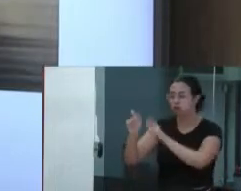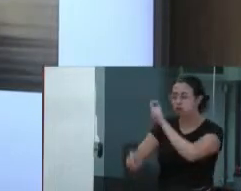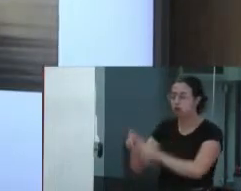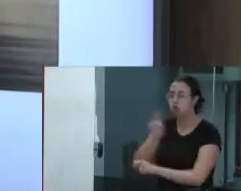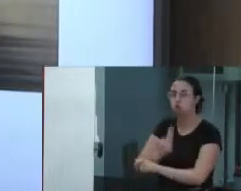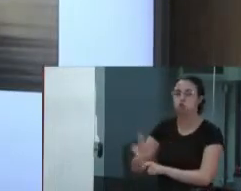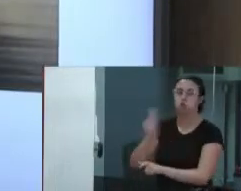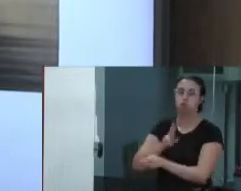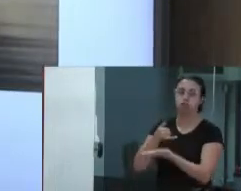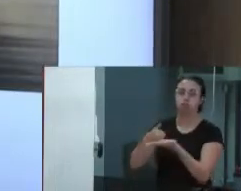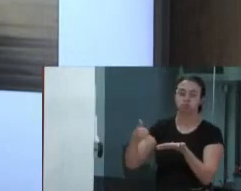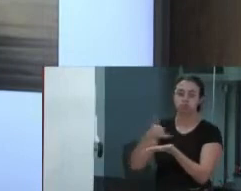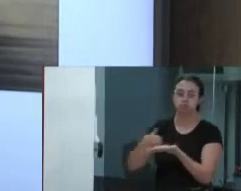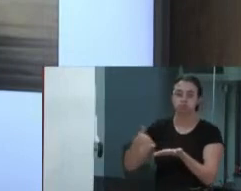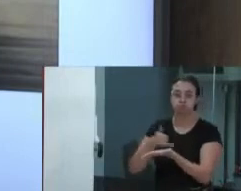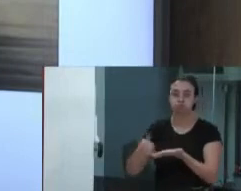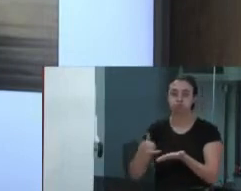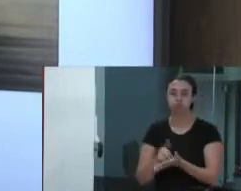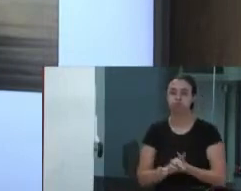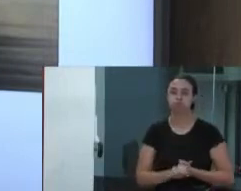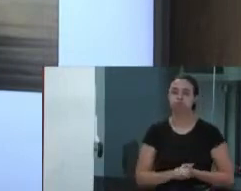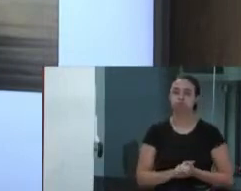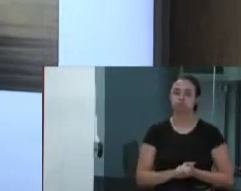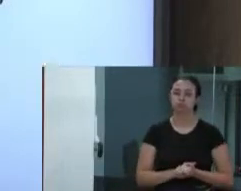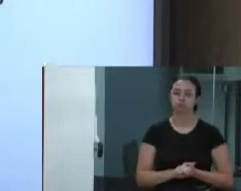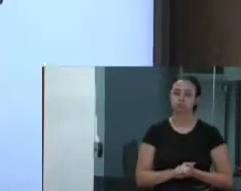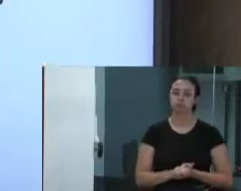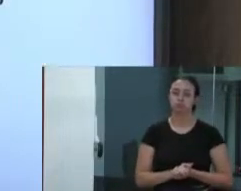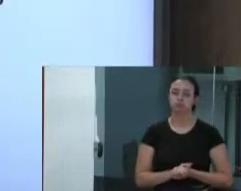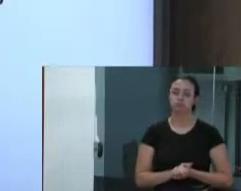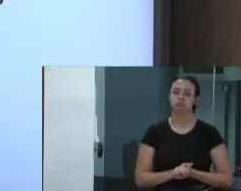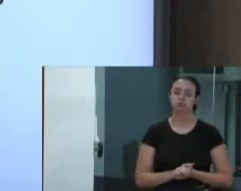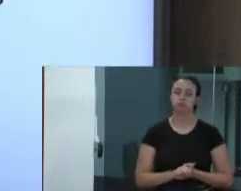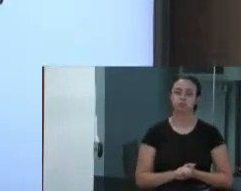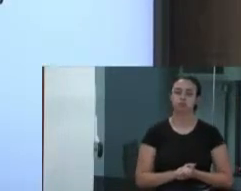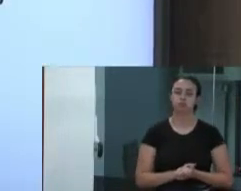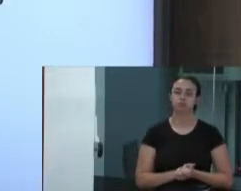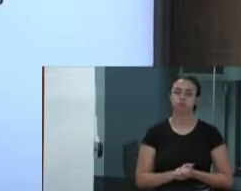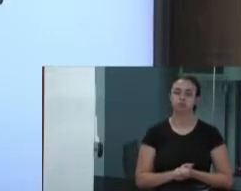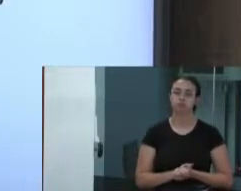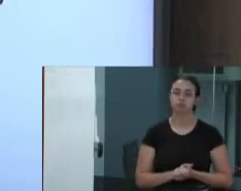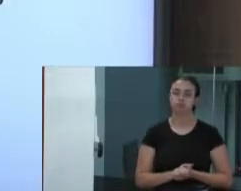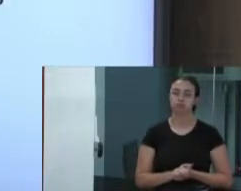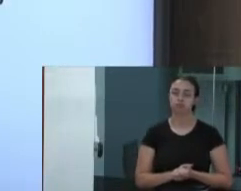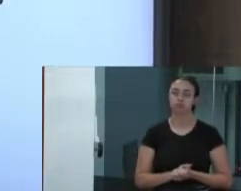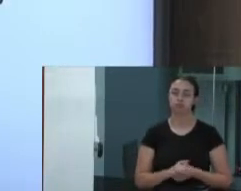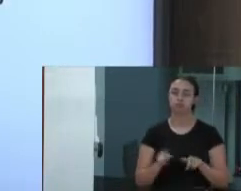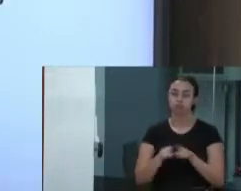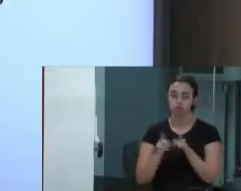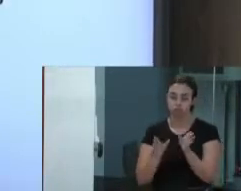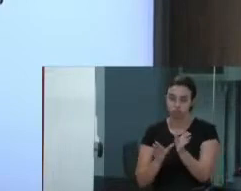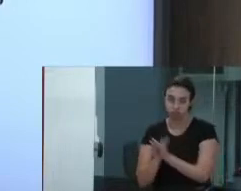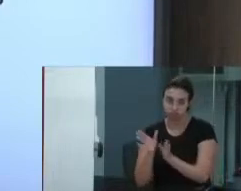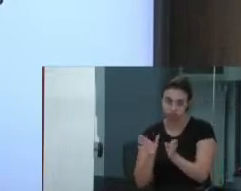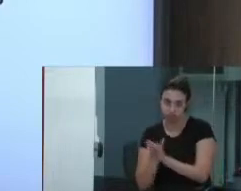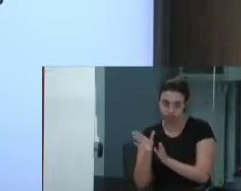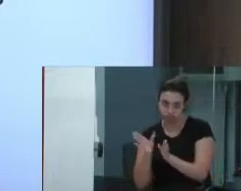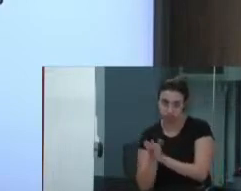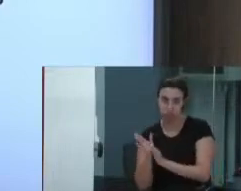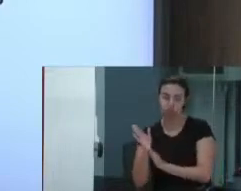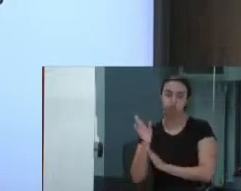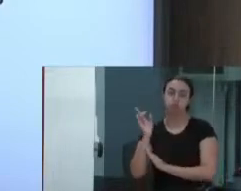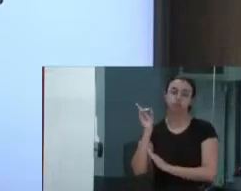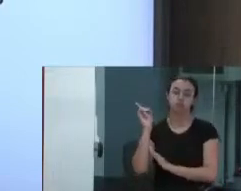que premiou aí vários alunos das escolas municipais e estaduais. É o Conselho dos Direitos da Criança e